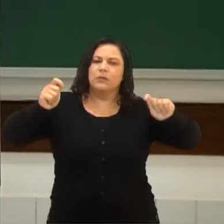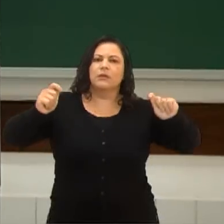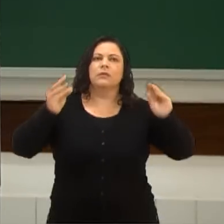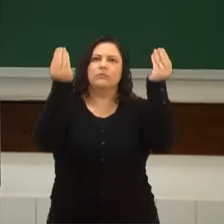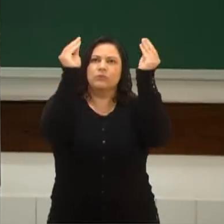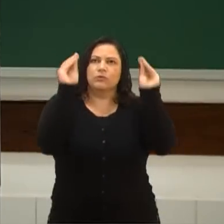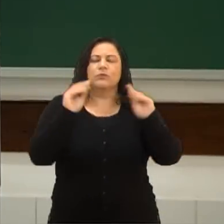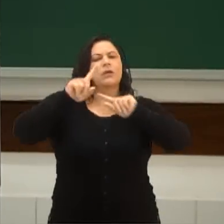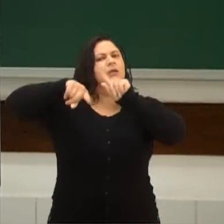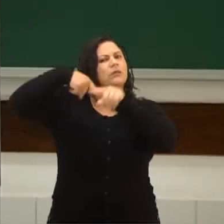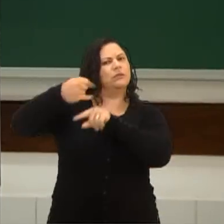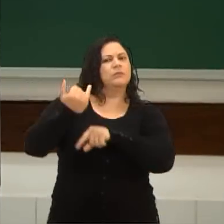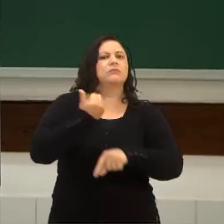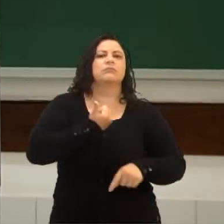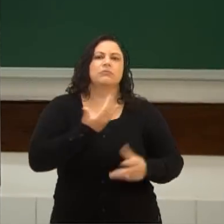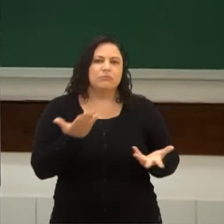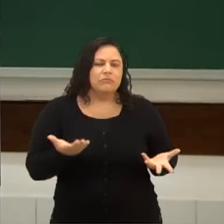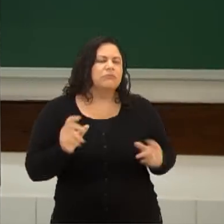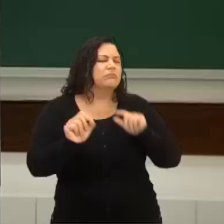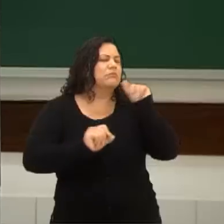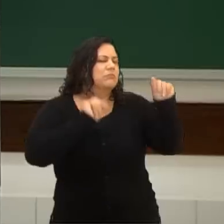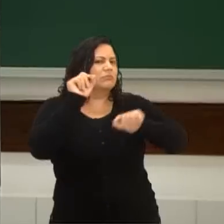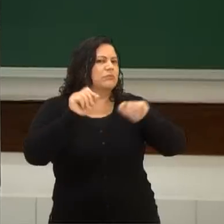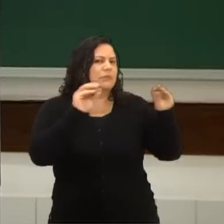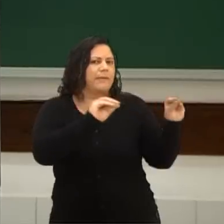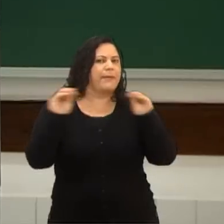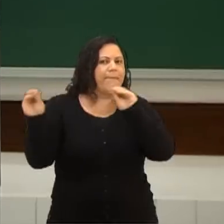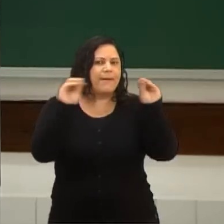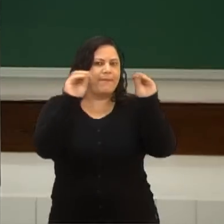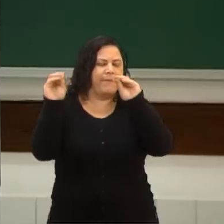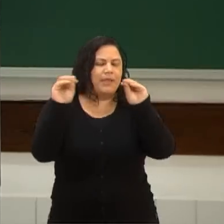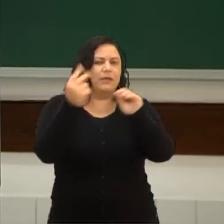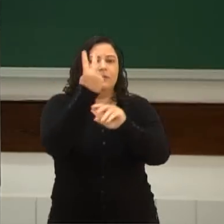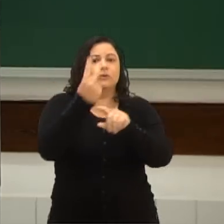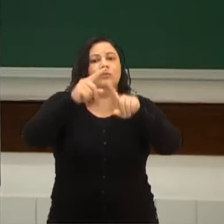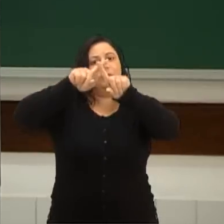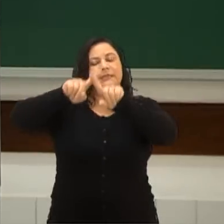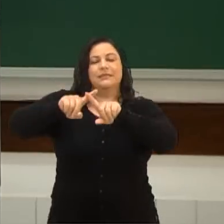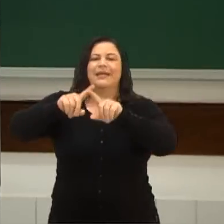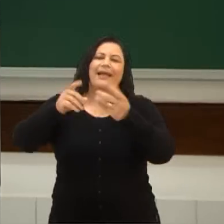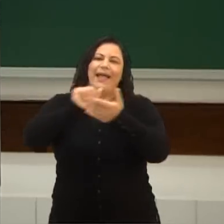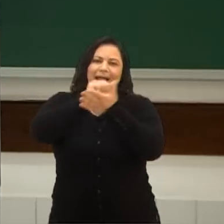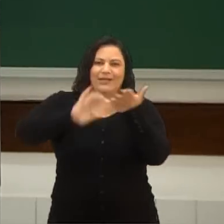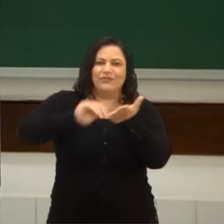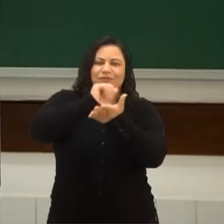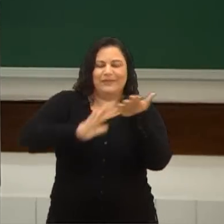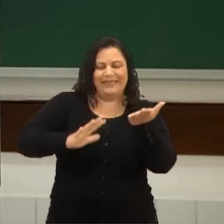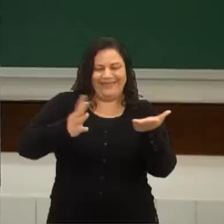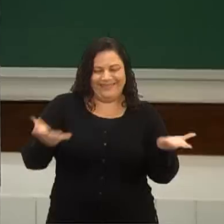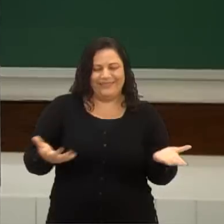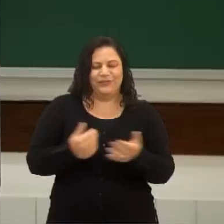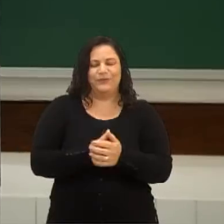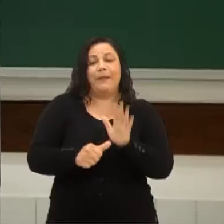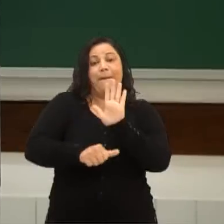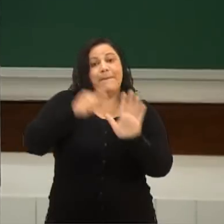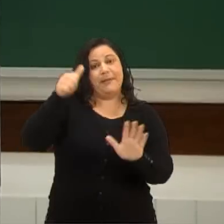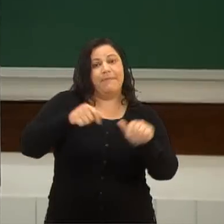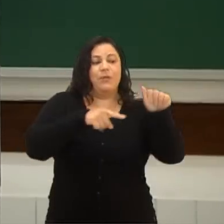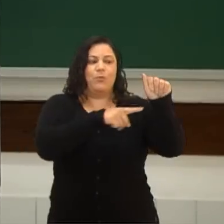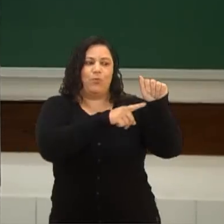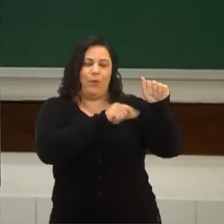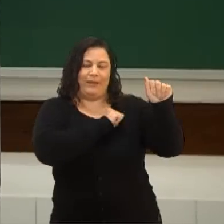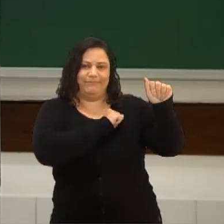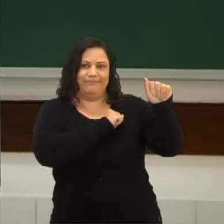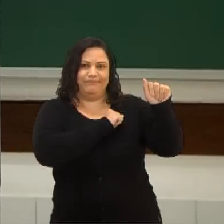qual é a sua transposta. Então, são 2 exercícios em um só. Tudo bem? Então, primeiro o exercício A, galera.